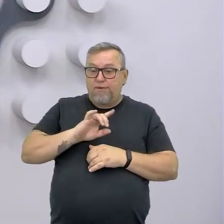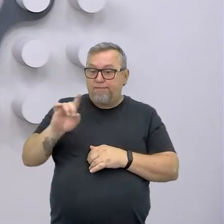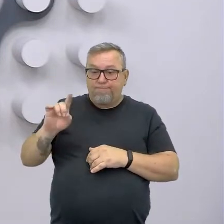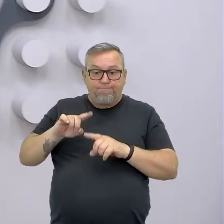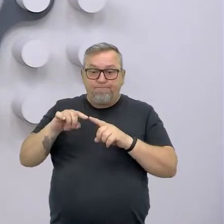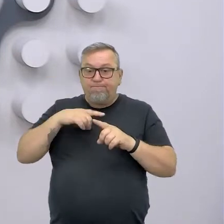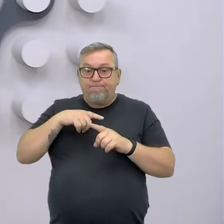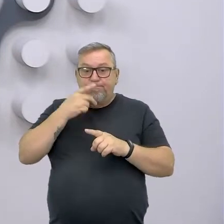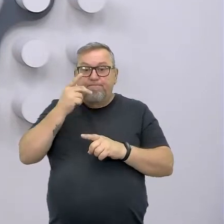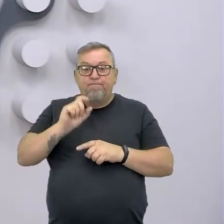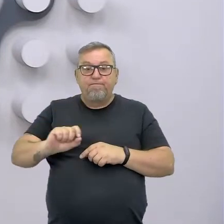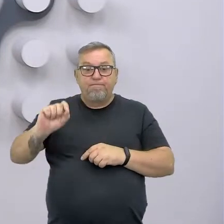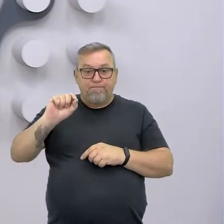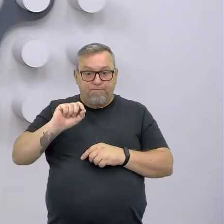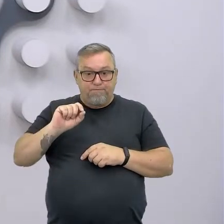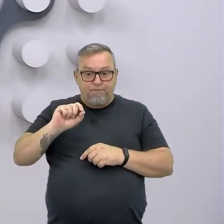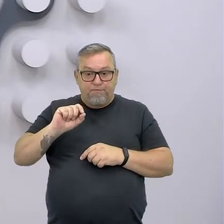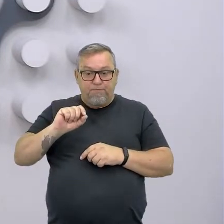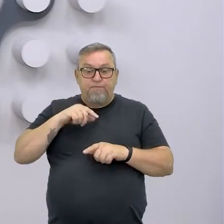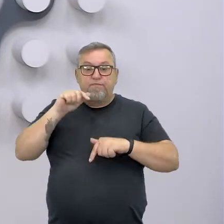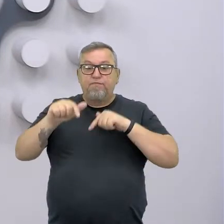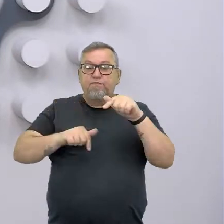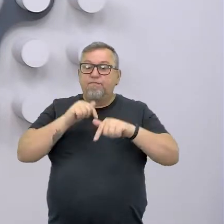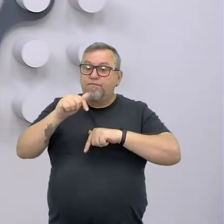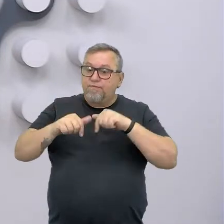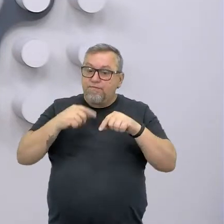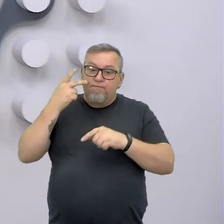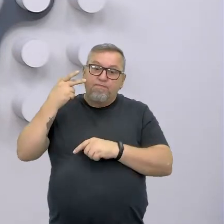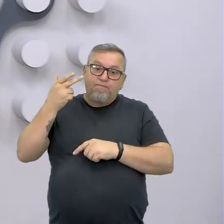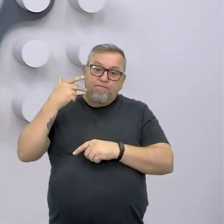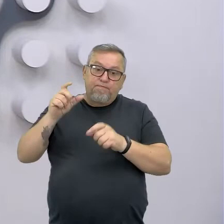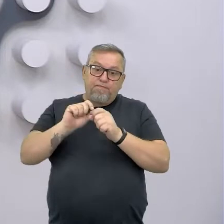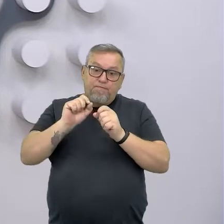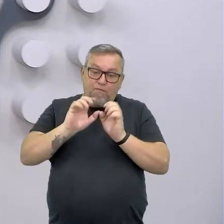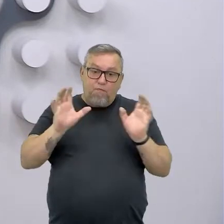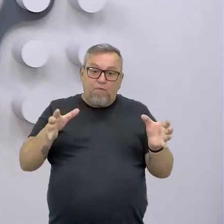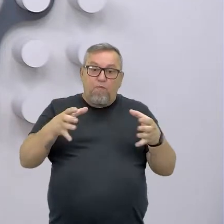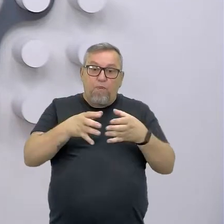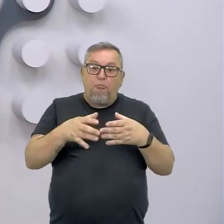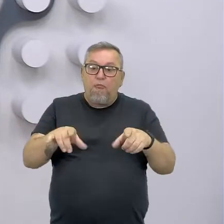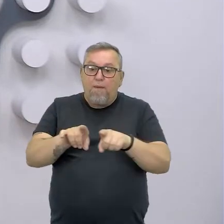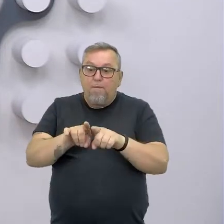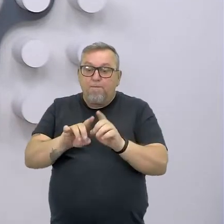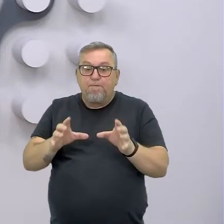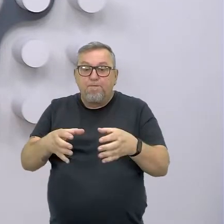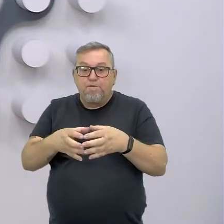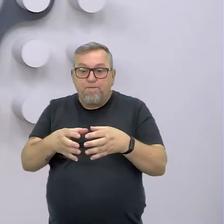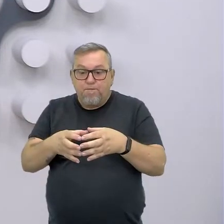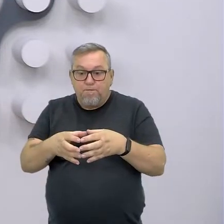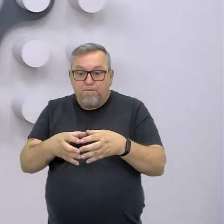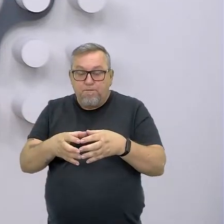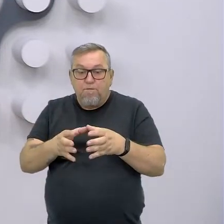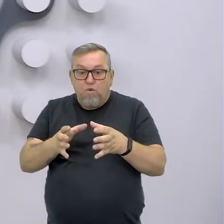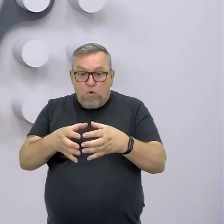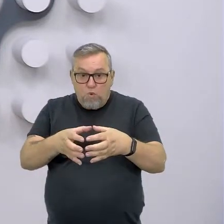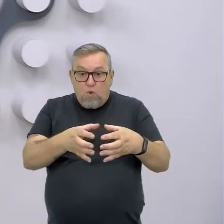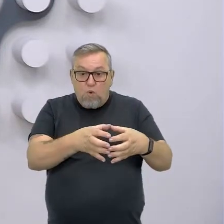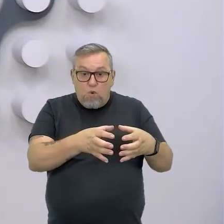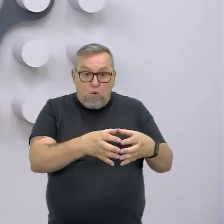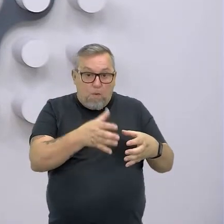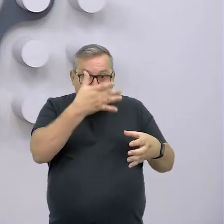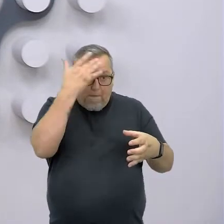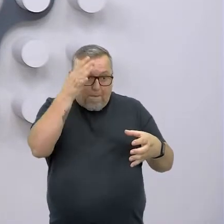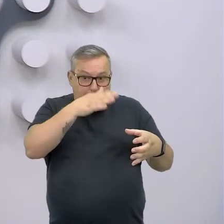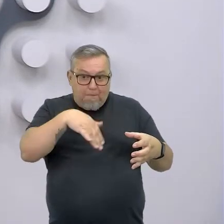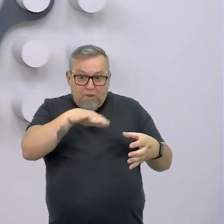A gente está falando de um trabalho que geralmente ele é coletivo, então ele é realizado por um conjunto de pessoas,